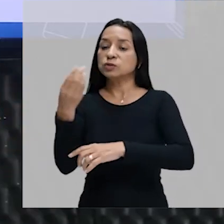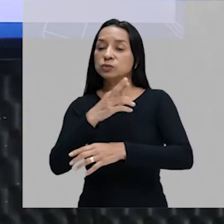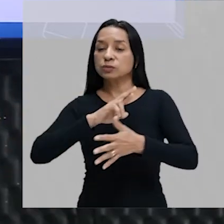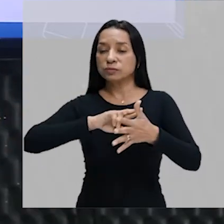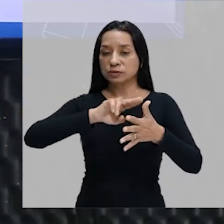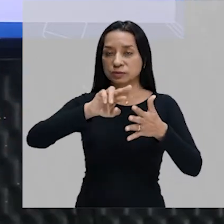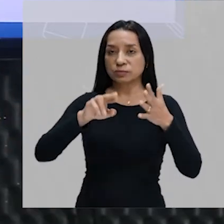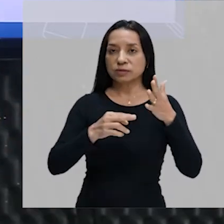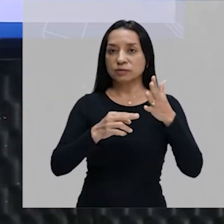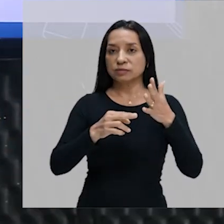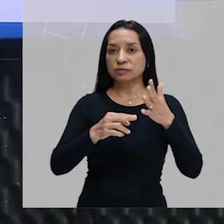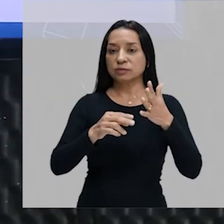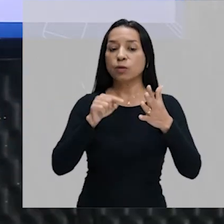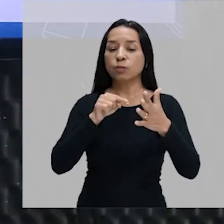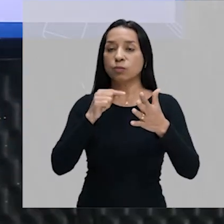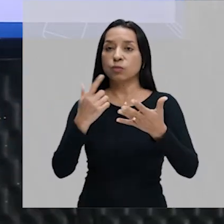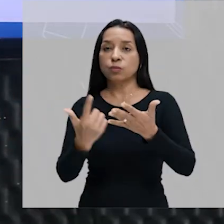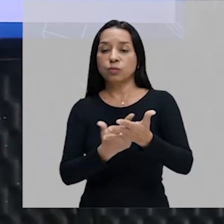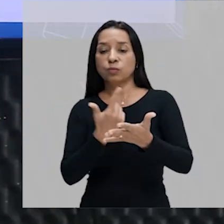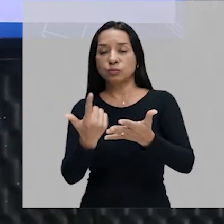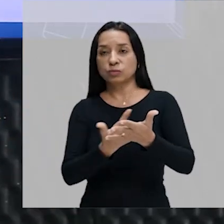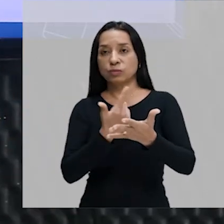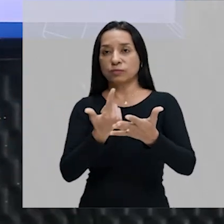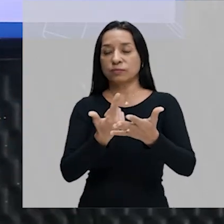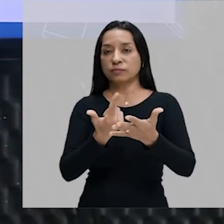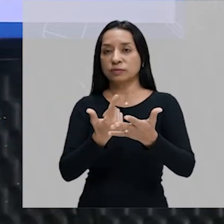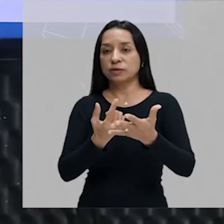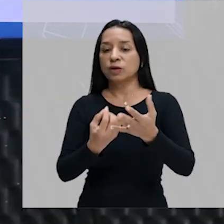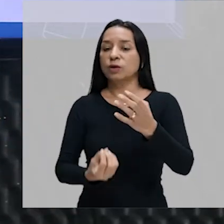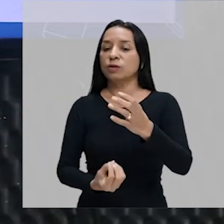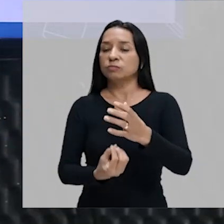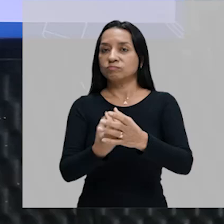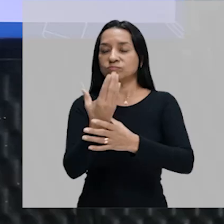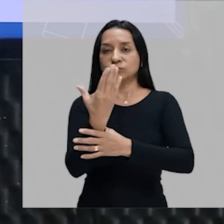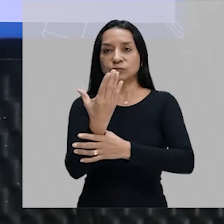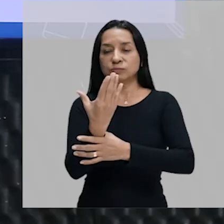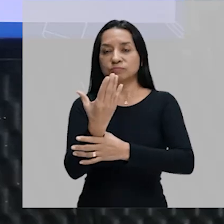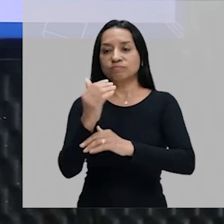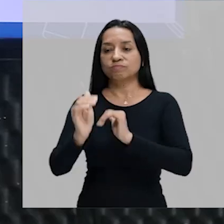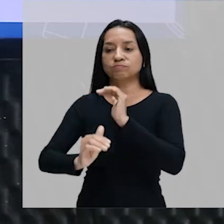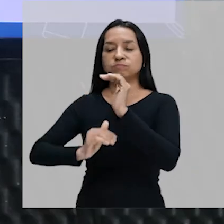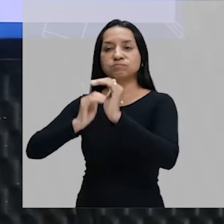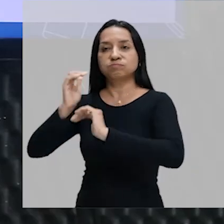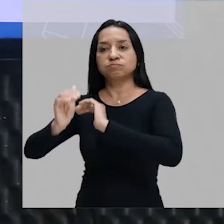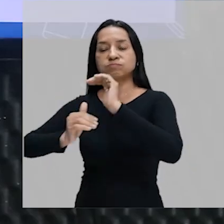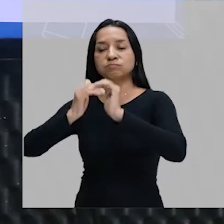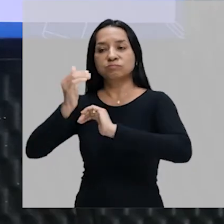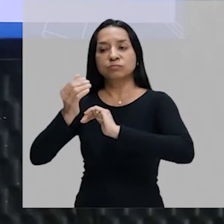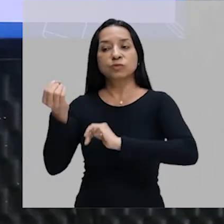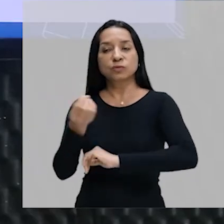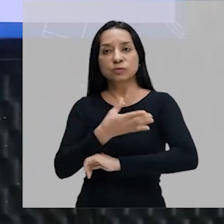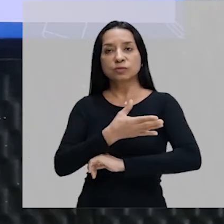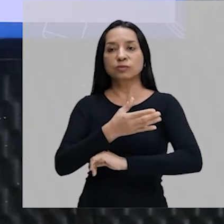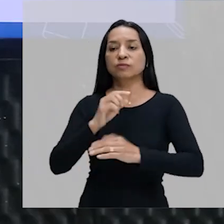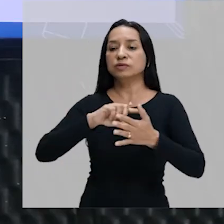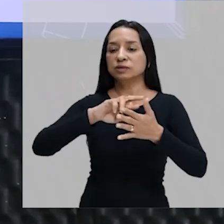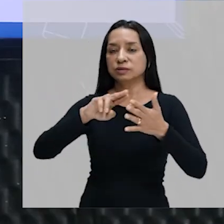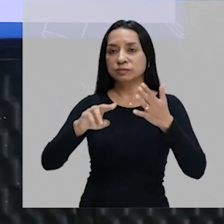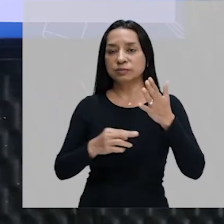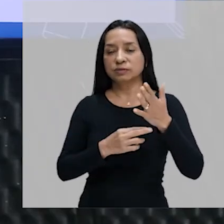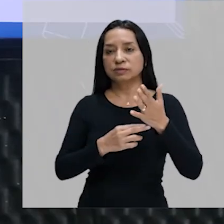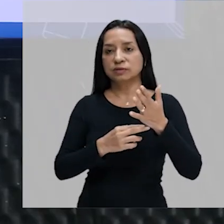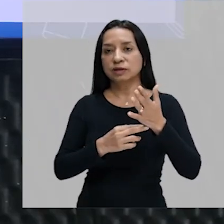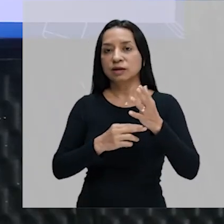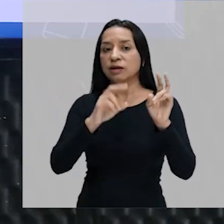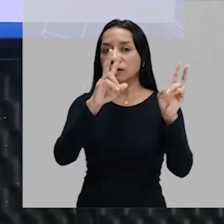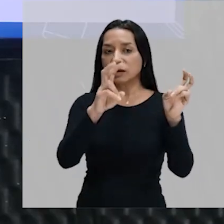o nome do livro dele é A Origem de Novas Espécies, tá? Não é apenas esse título, é um título um pouco mais